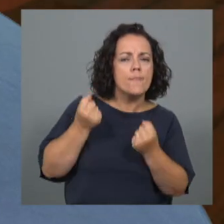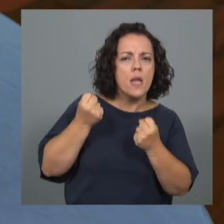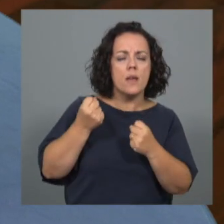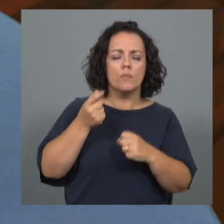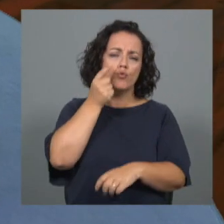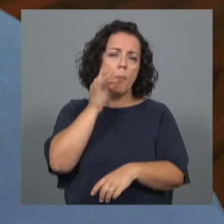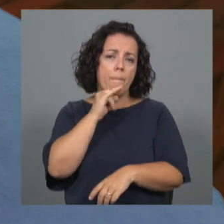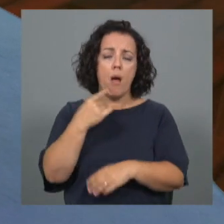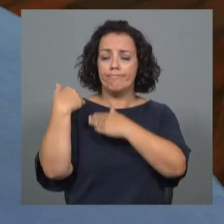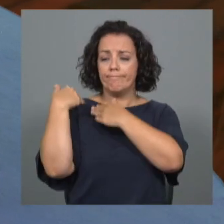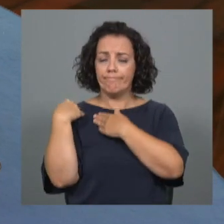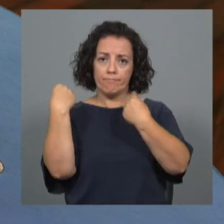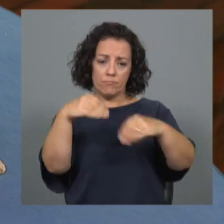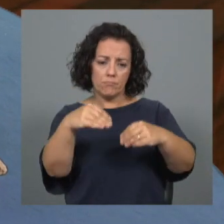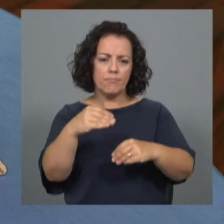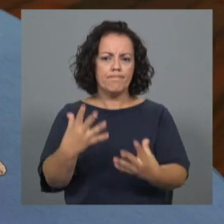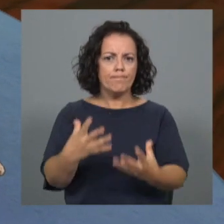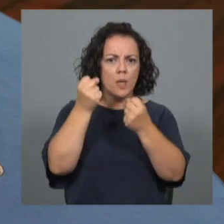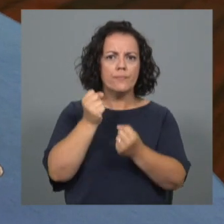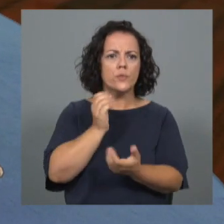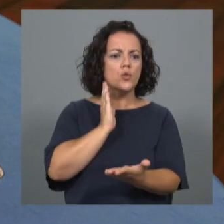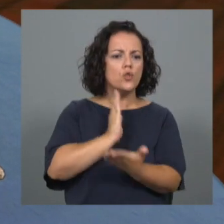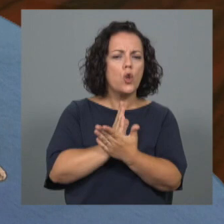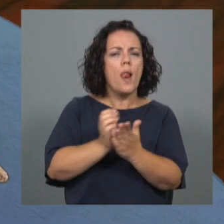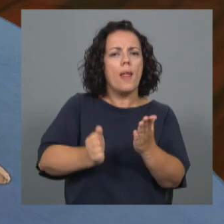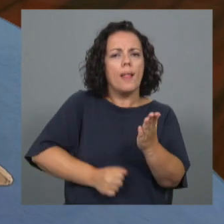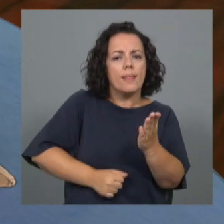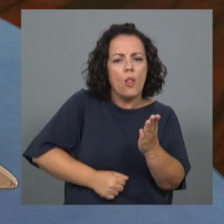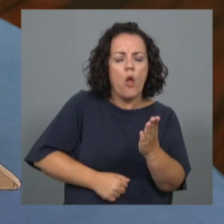pais encarregados de educação com outras